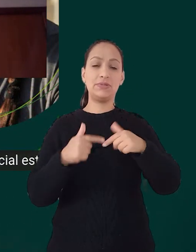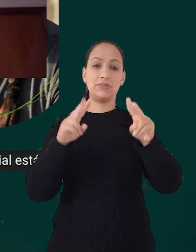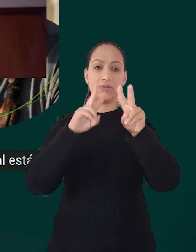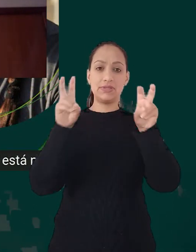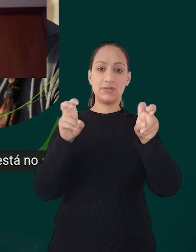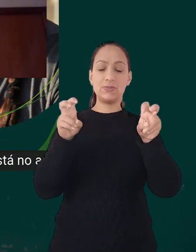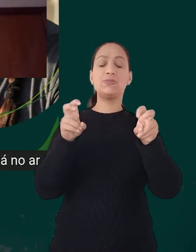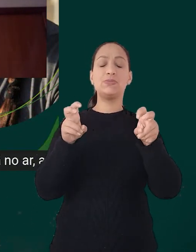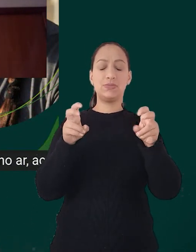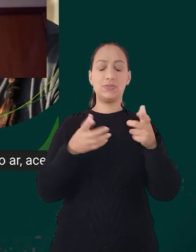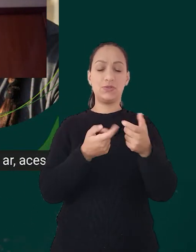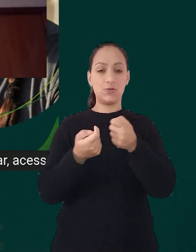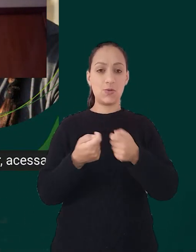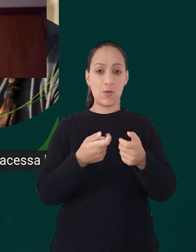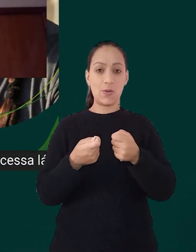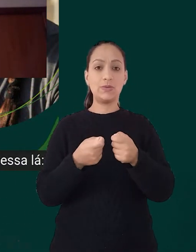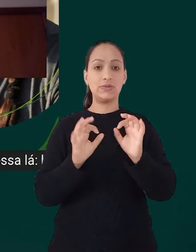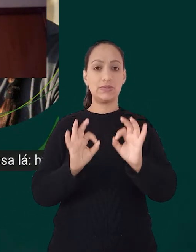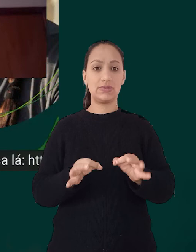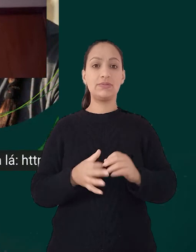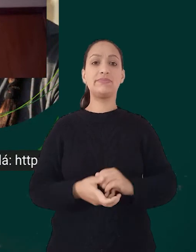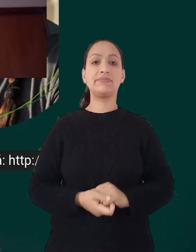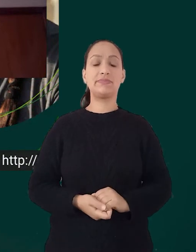jogos, né,